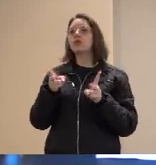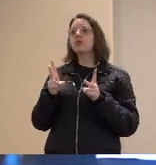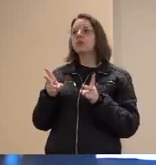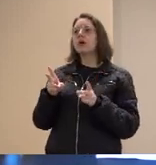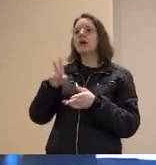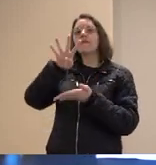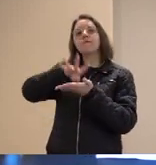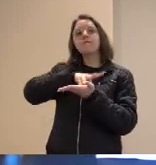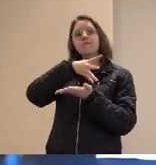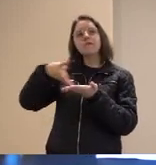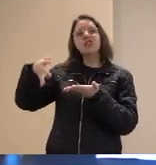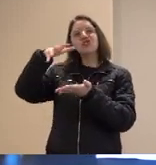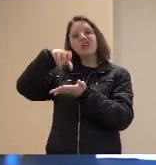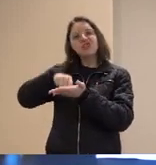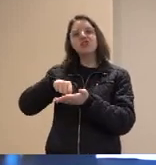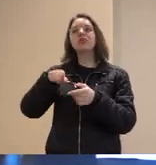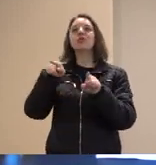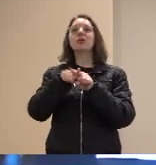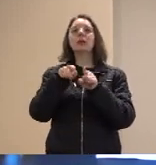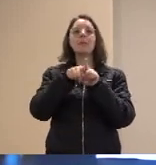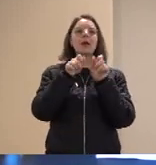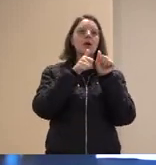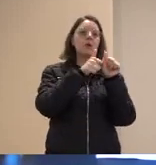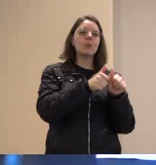acompanhar as famílias no CRAS e no CRES.